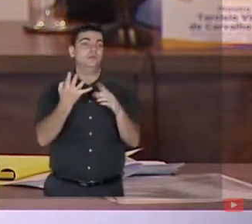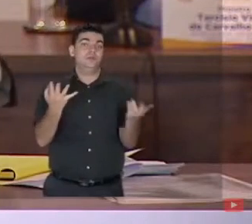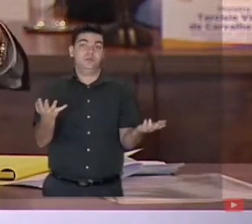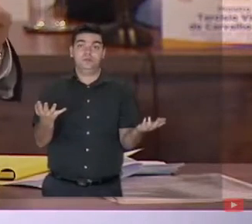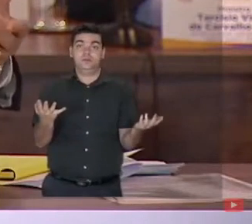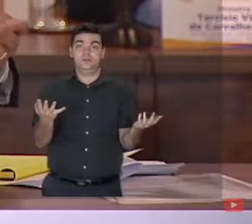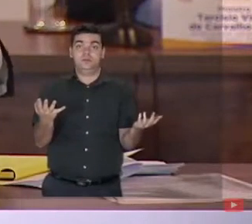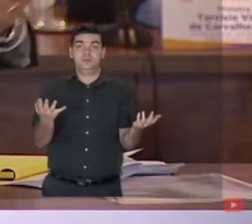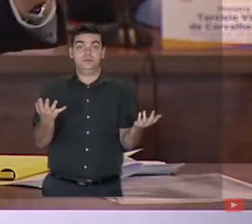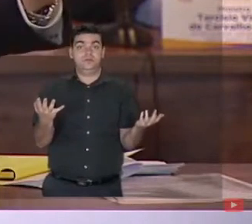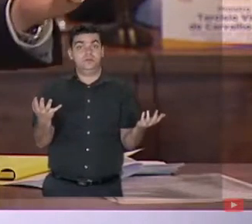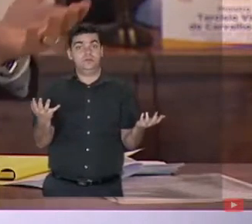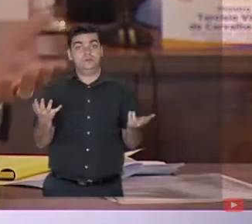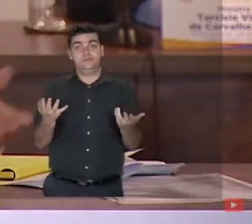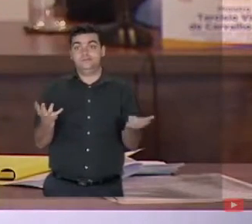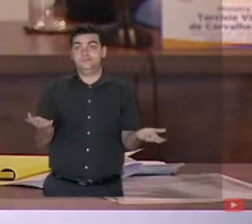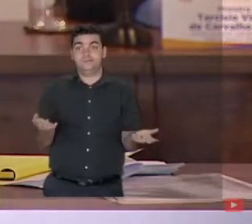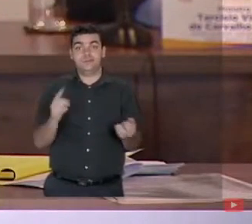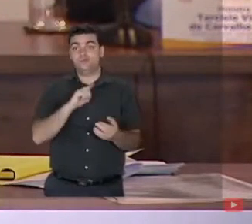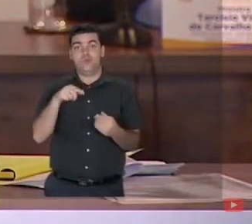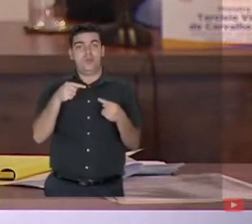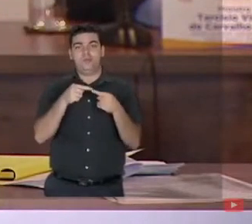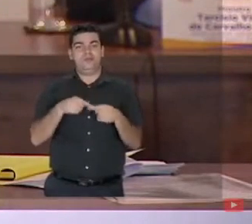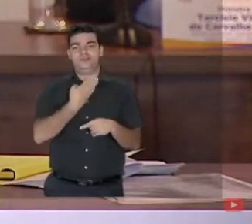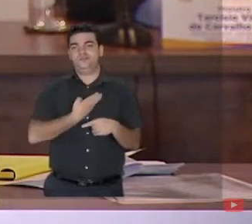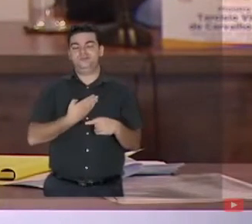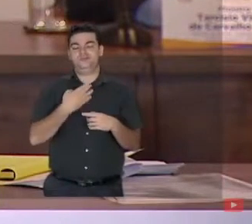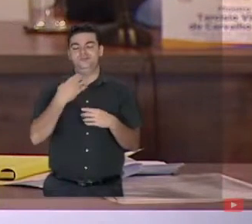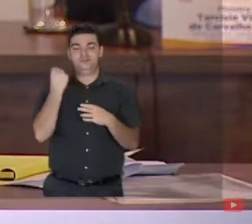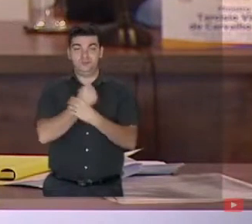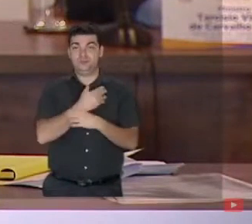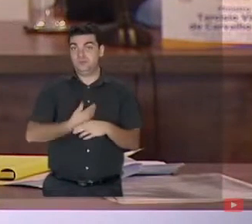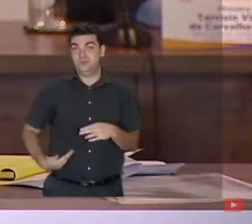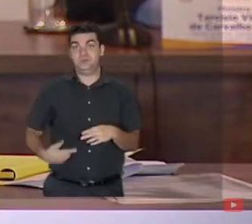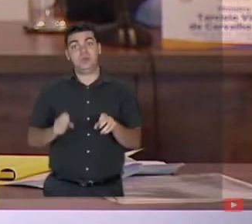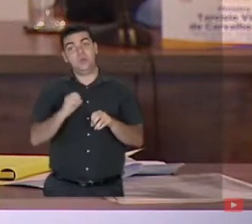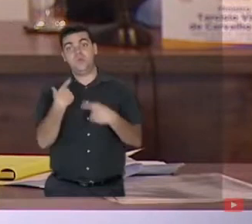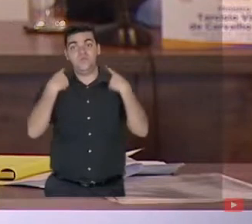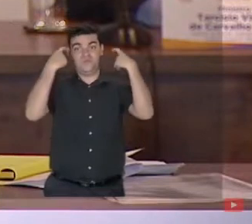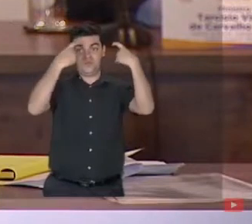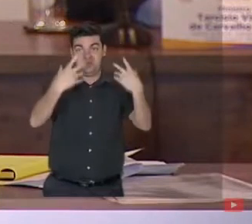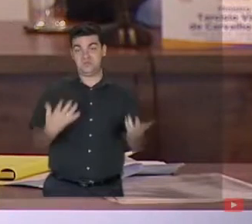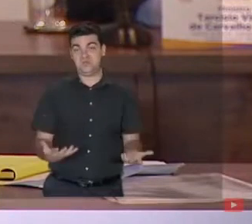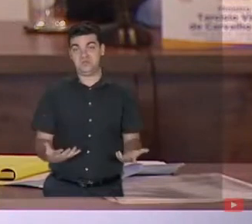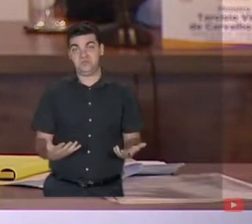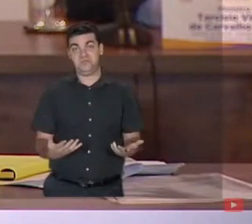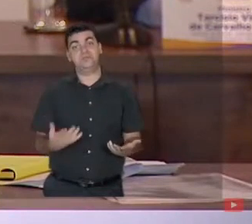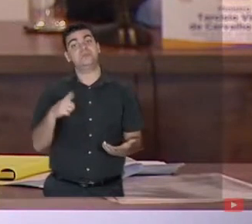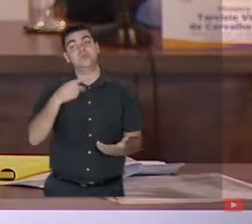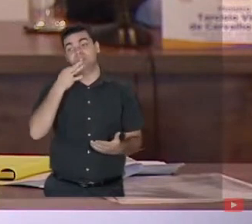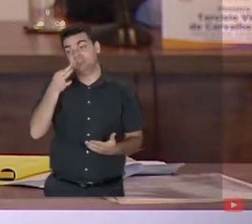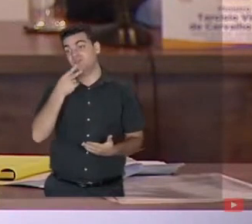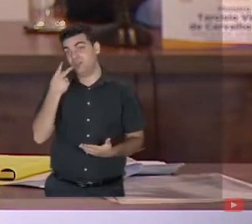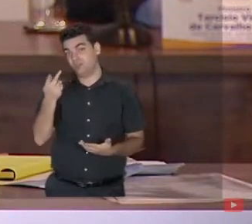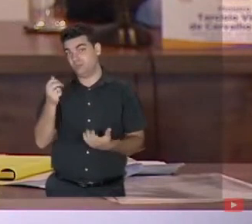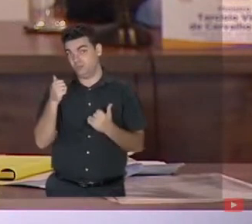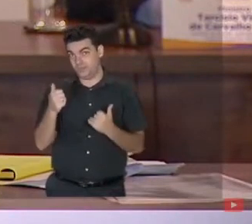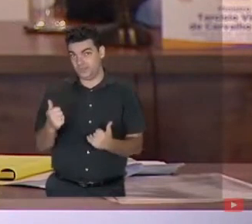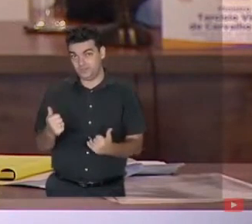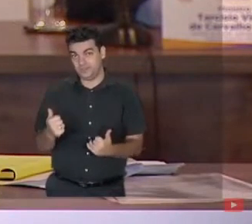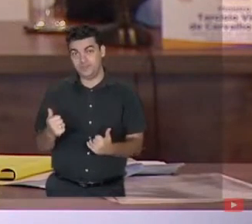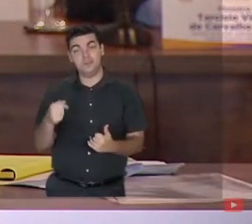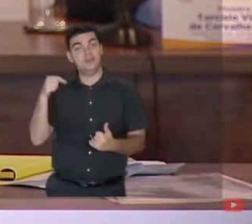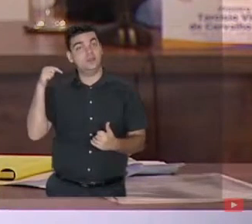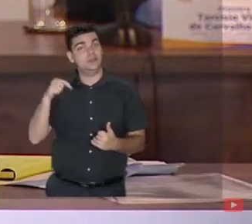não são os grandes problemas associados à segurança pública e à violência a qual você se refere. Portanto, é